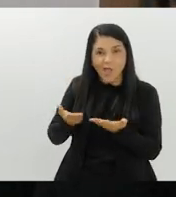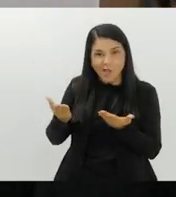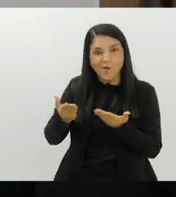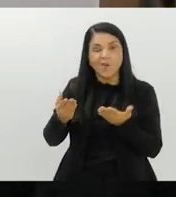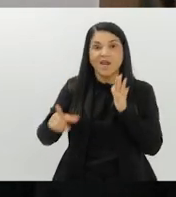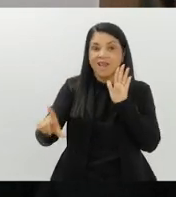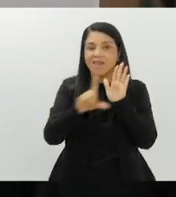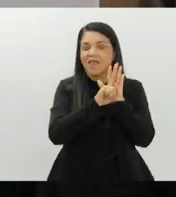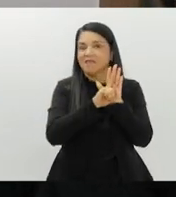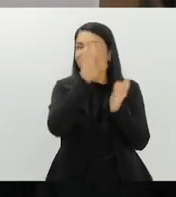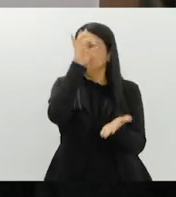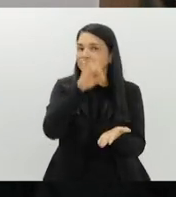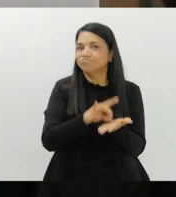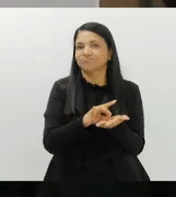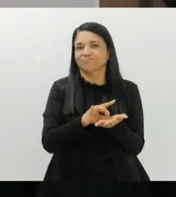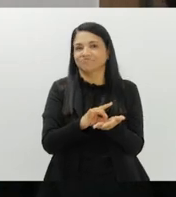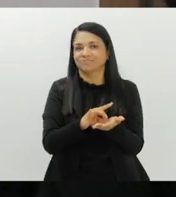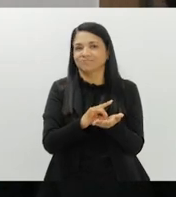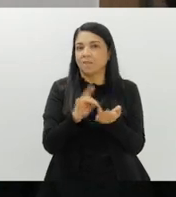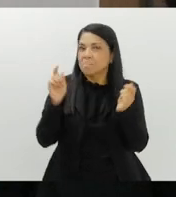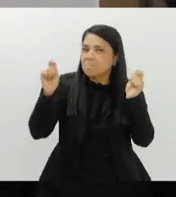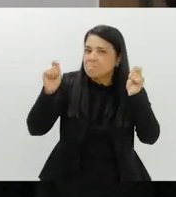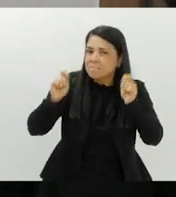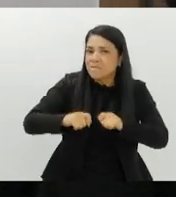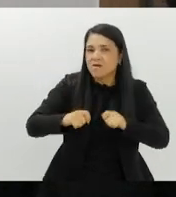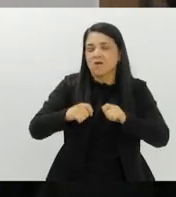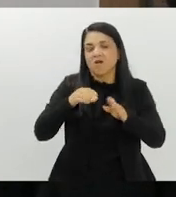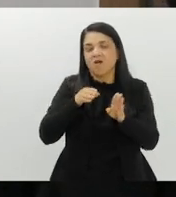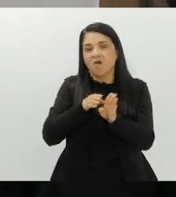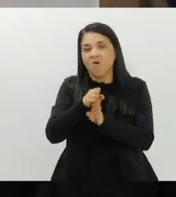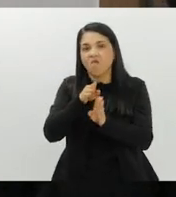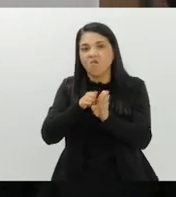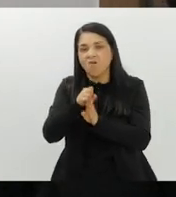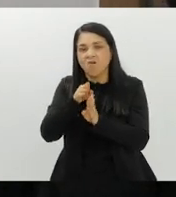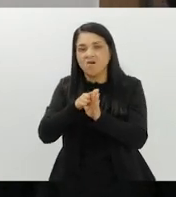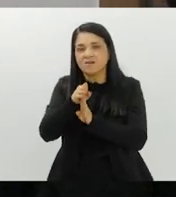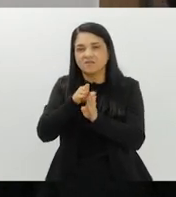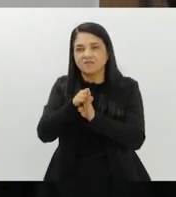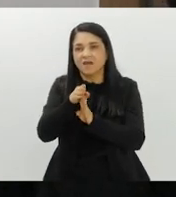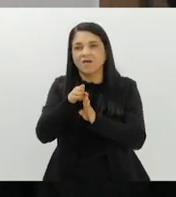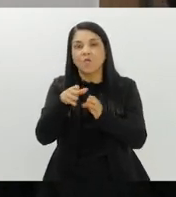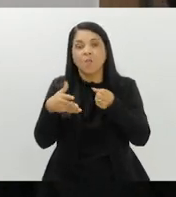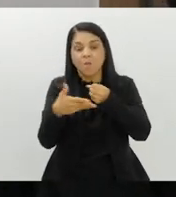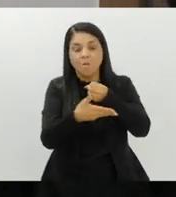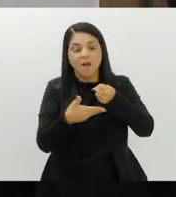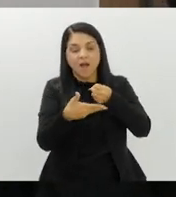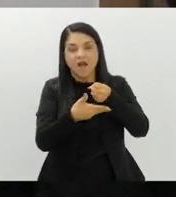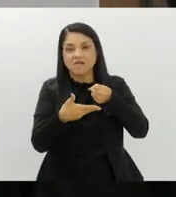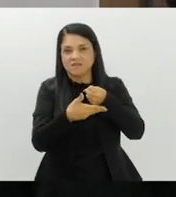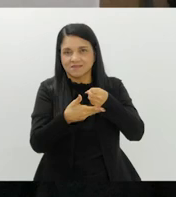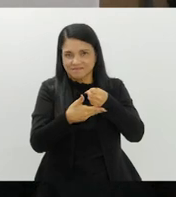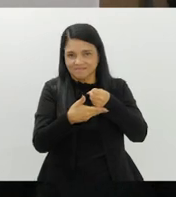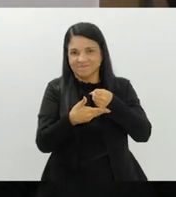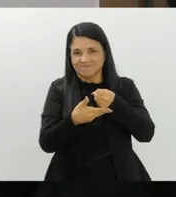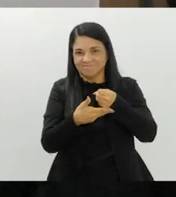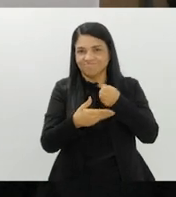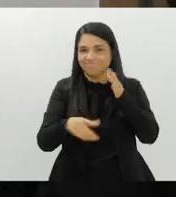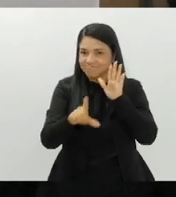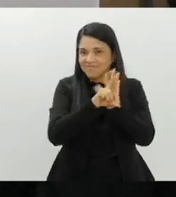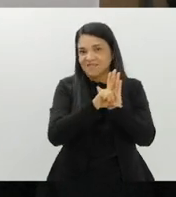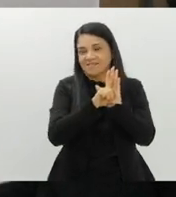forma de lei, que aí você pode orientar as pessoas falando que existe uma